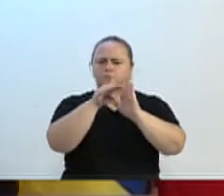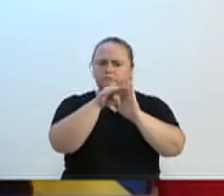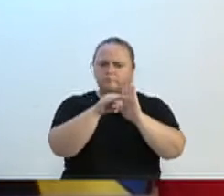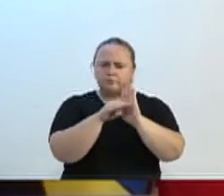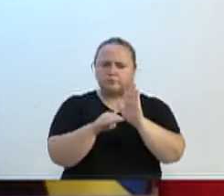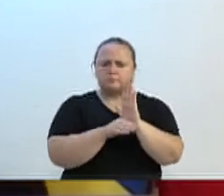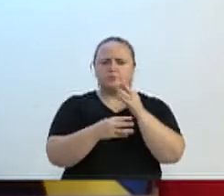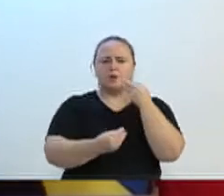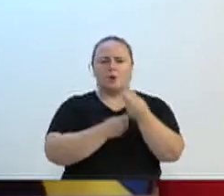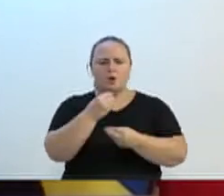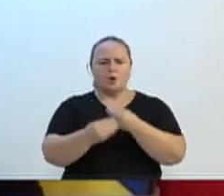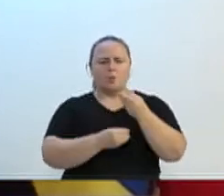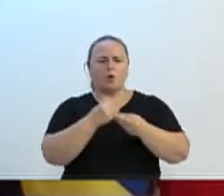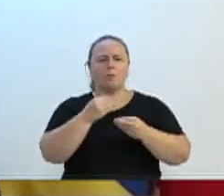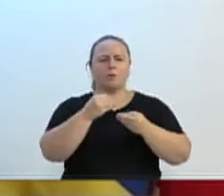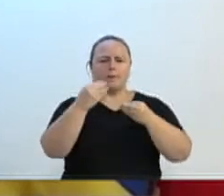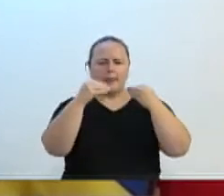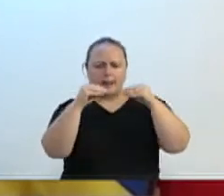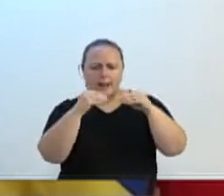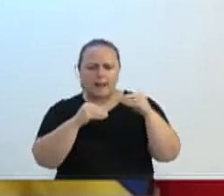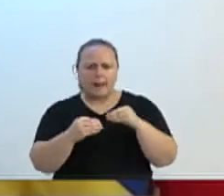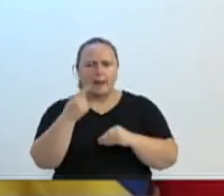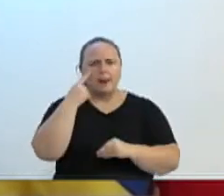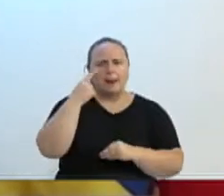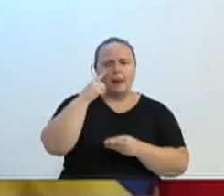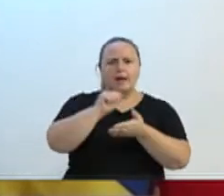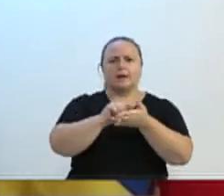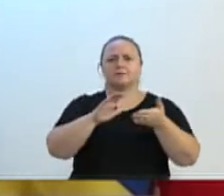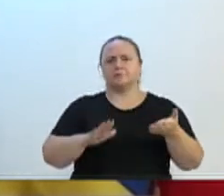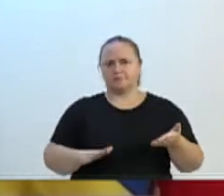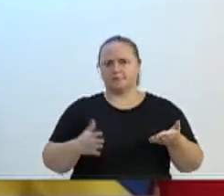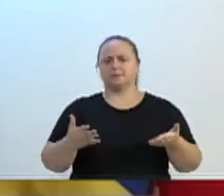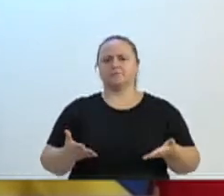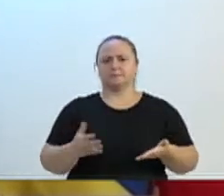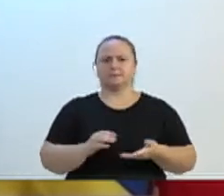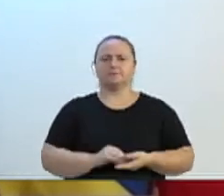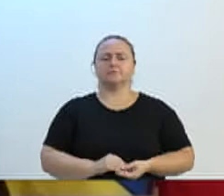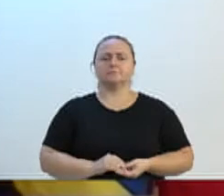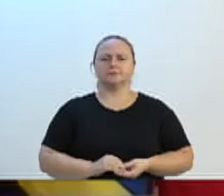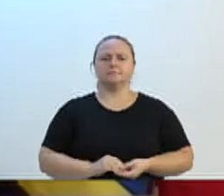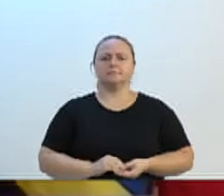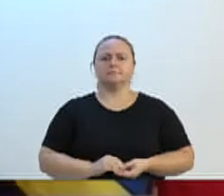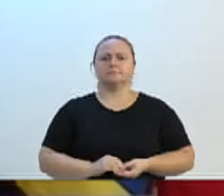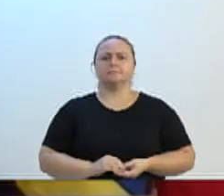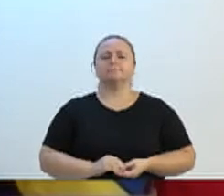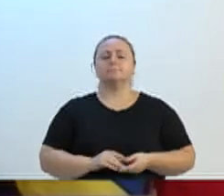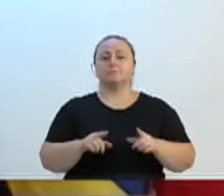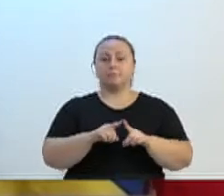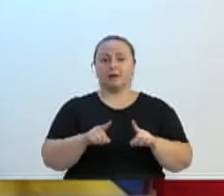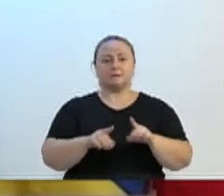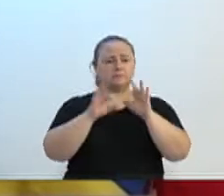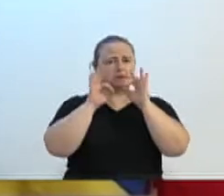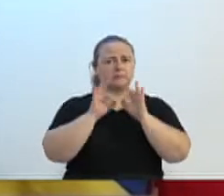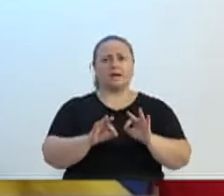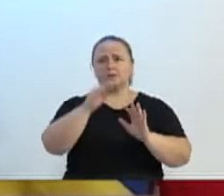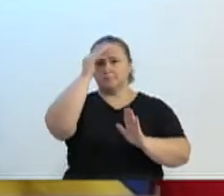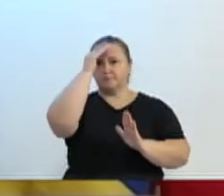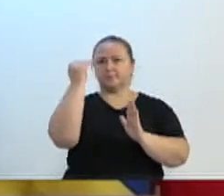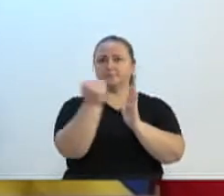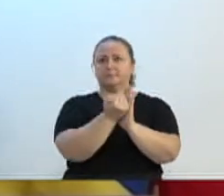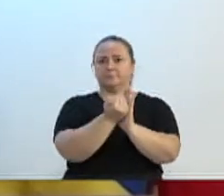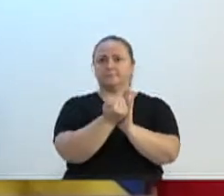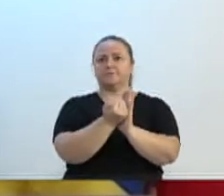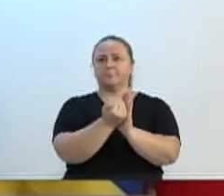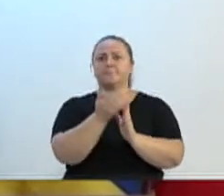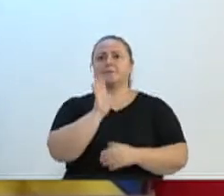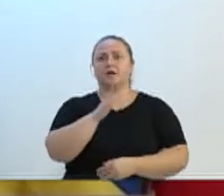procedimentos de retomada das atividades escolares e, com certeza, seguiremos à risca. Inclusive, já temos um